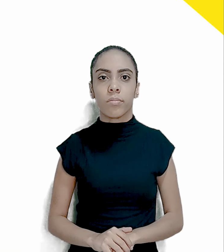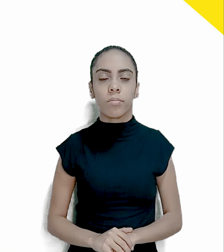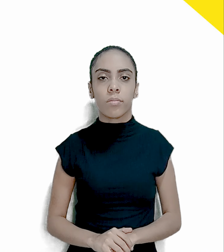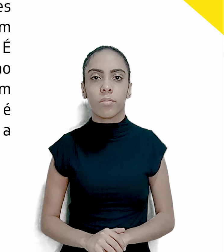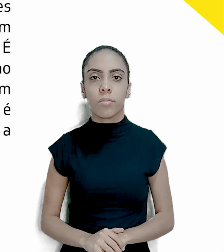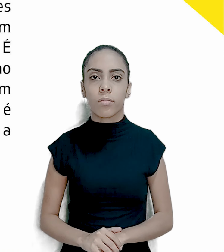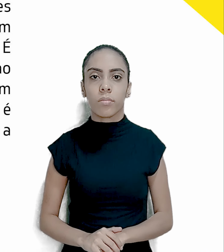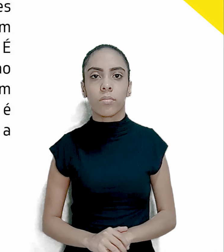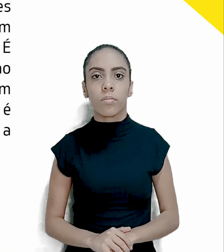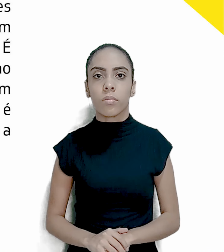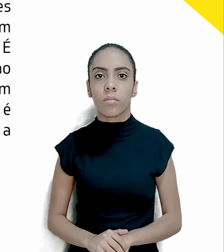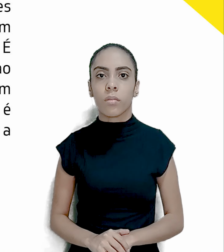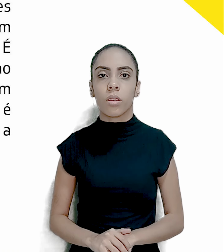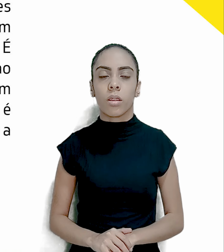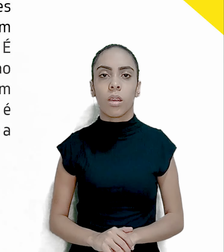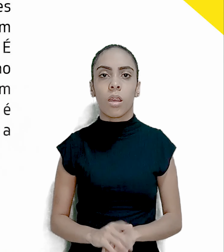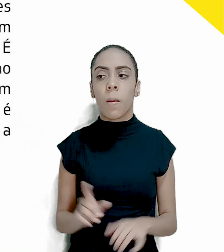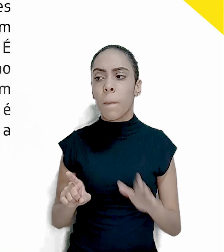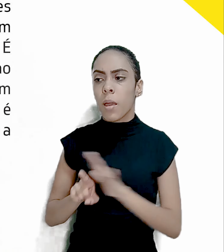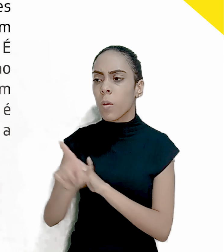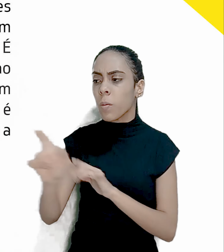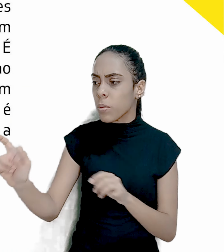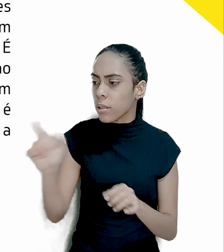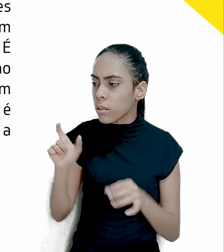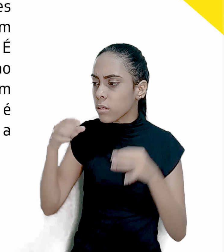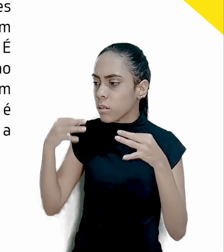Qual é o termo correto?